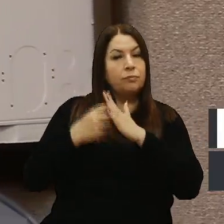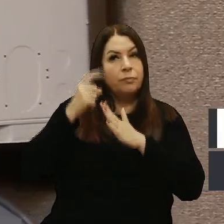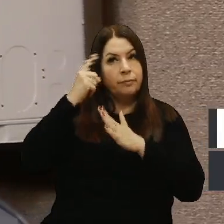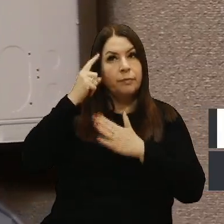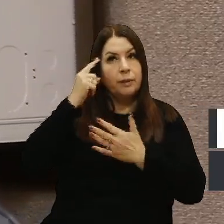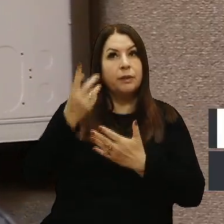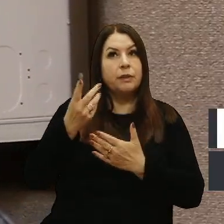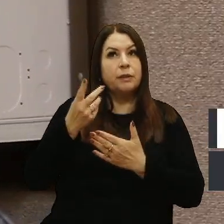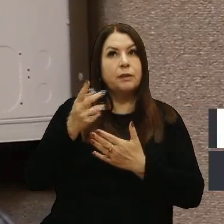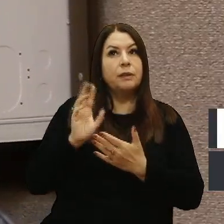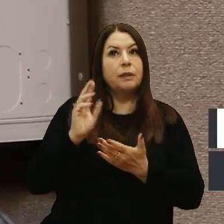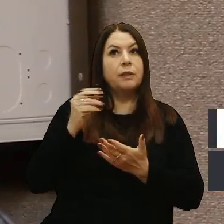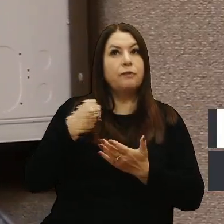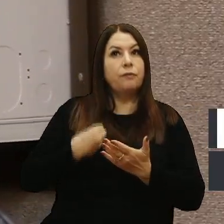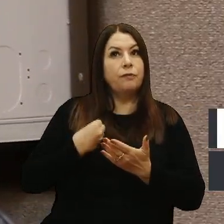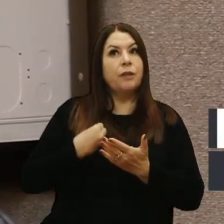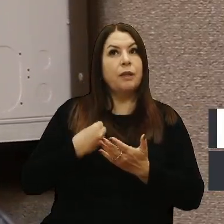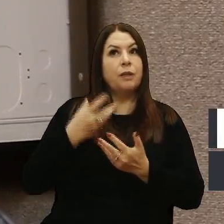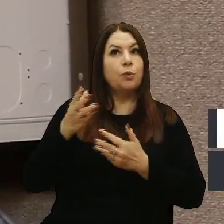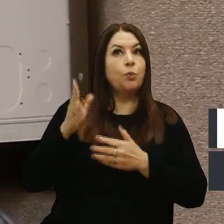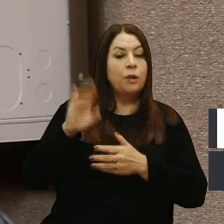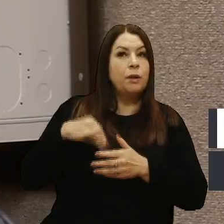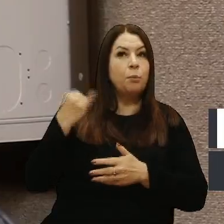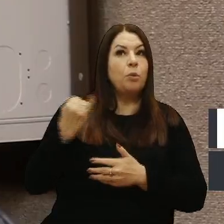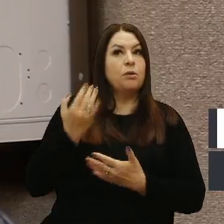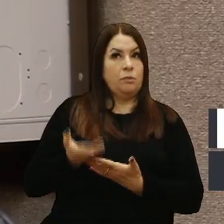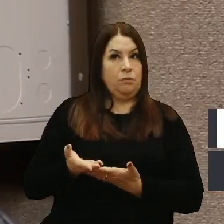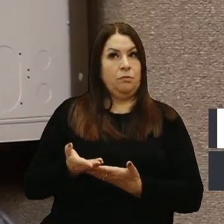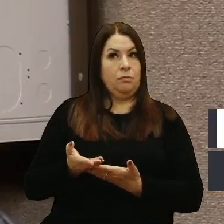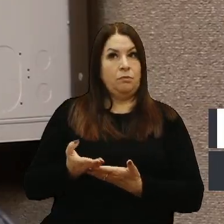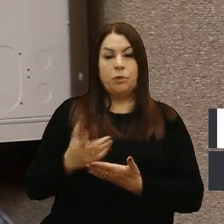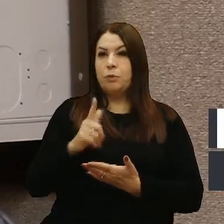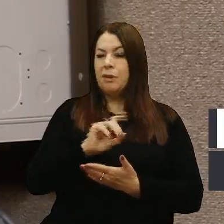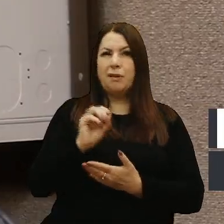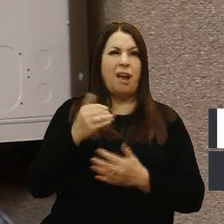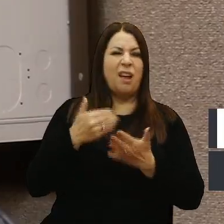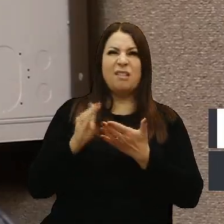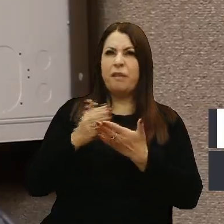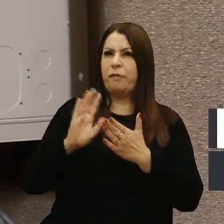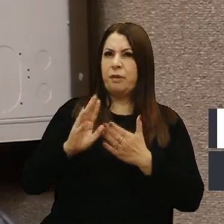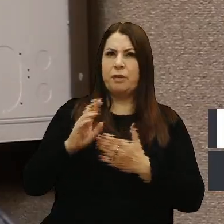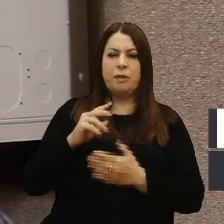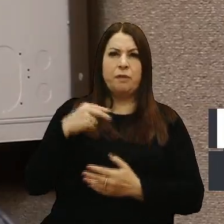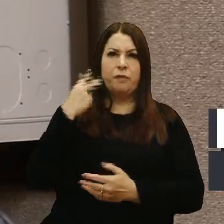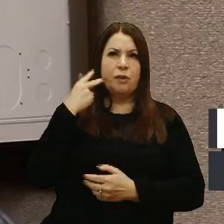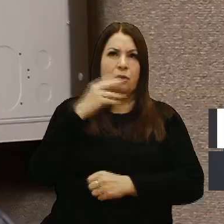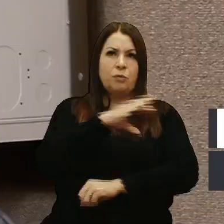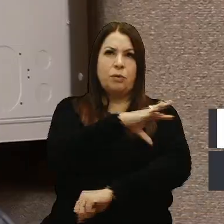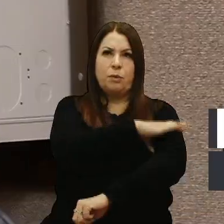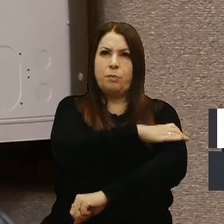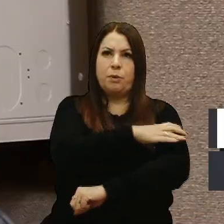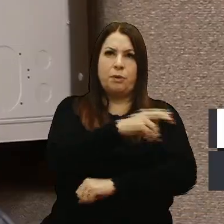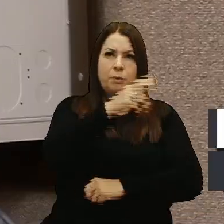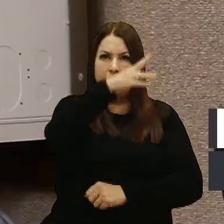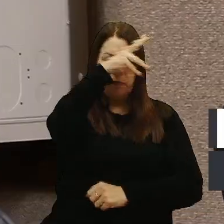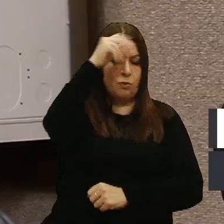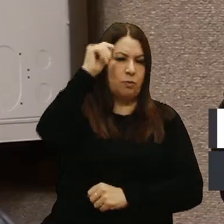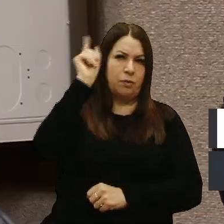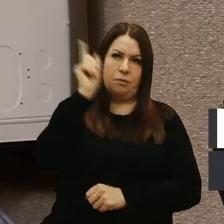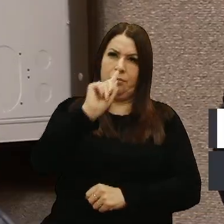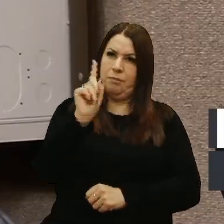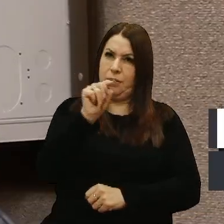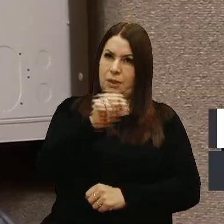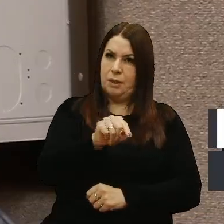pensar realmente na viabilidade, o que é importante. E não tem nada a ver, colega Ramon, o senhor falou a questão da prefeitura, não é a questão da prefeitura